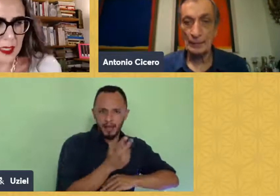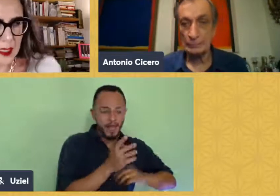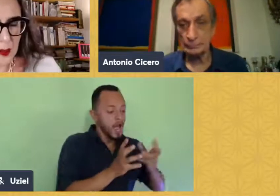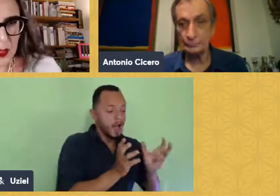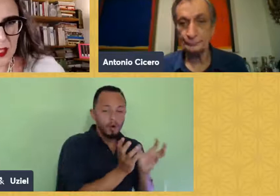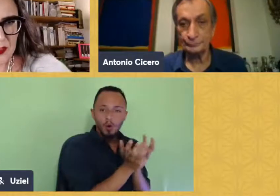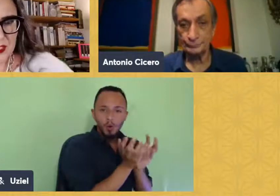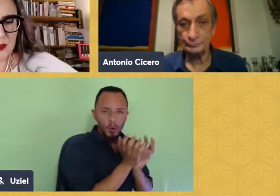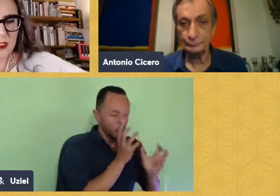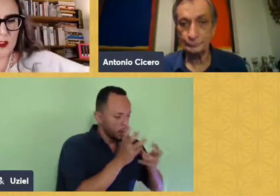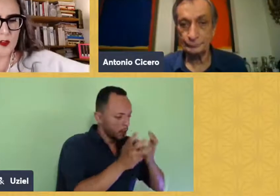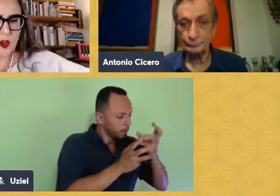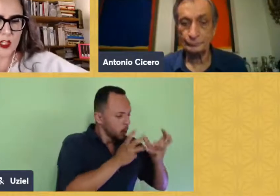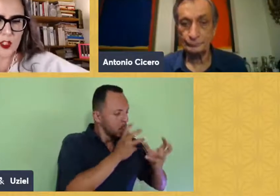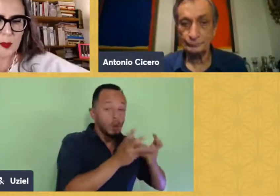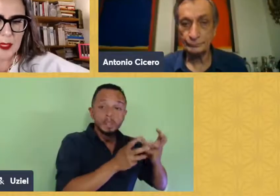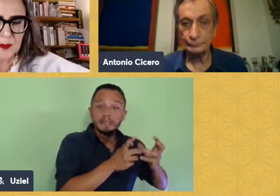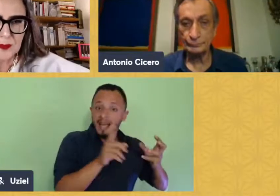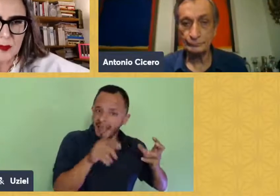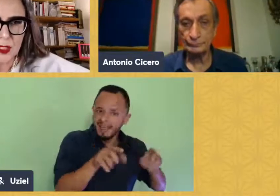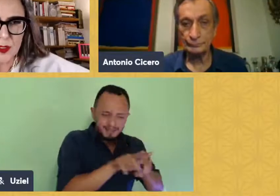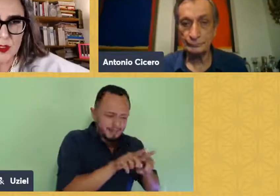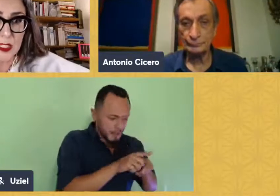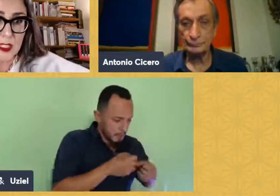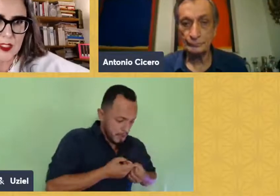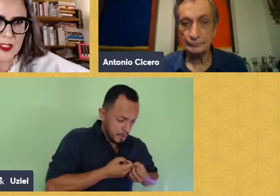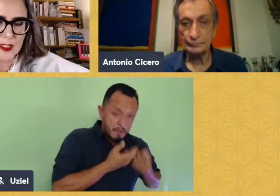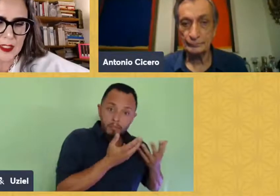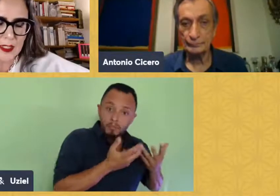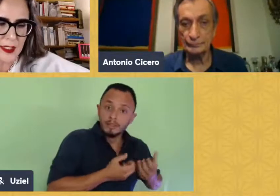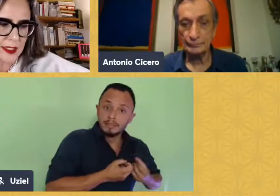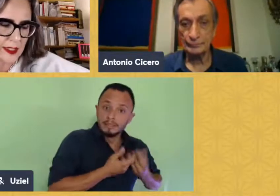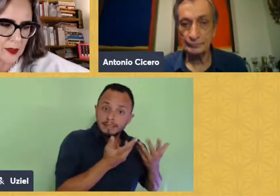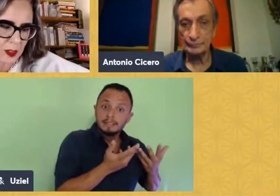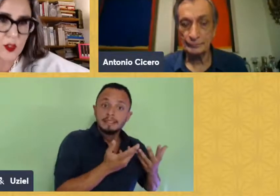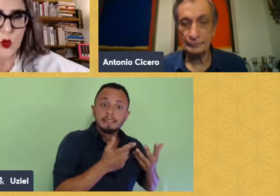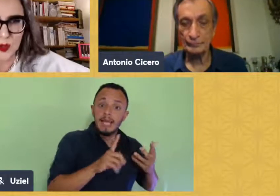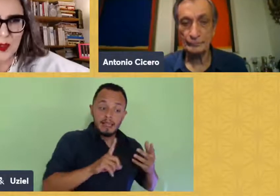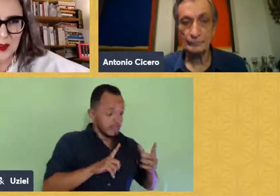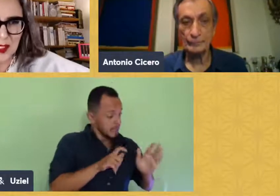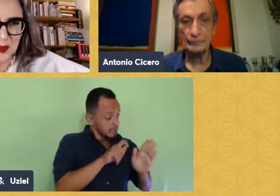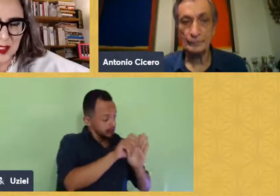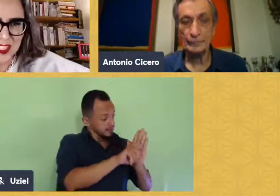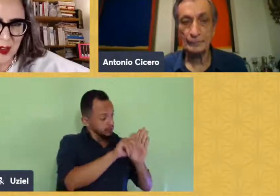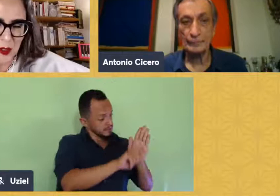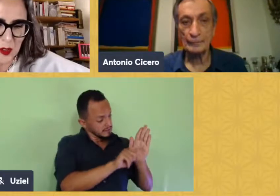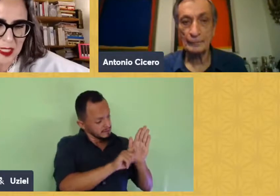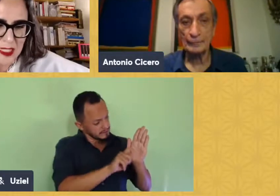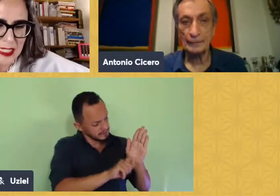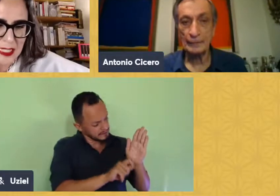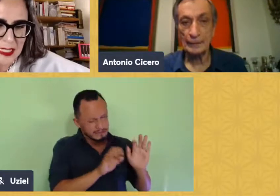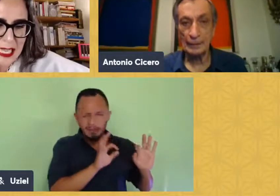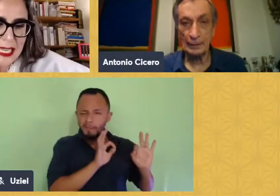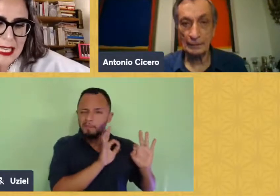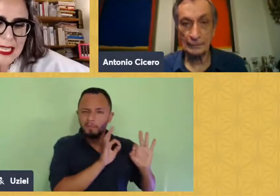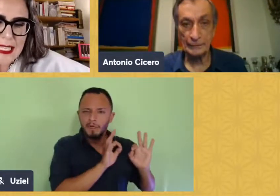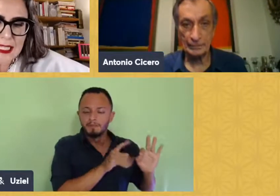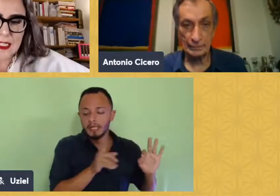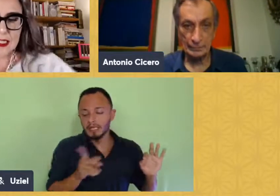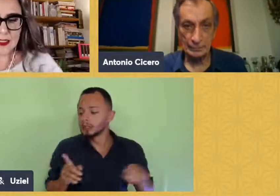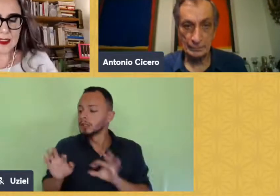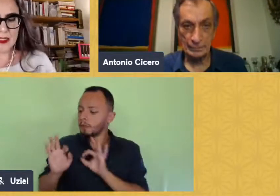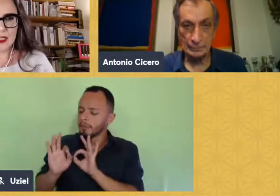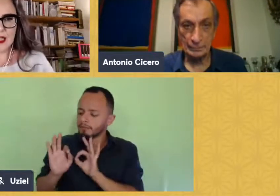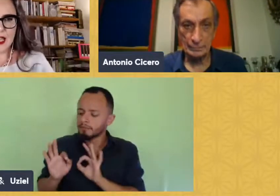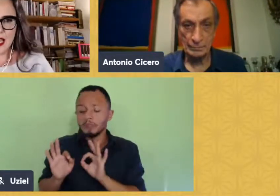acho uma referência bastante forte também. Temos grandes letristas nesse outro movimento musical, que é o Clube da Esquina. E,